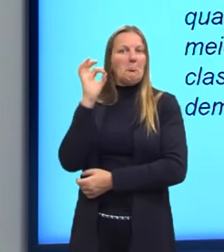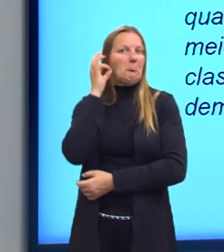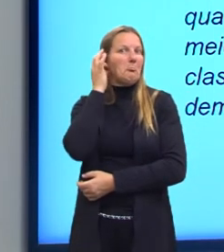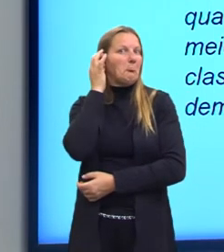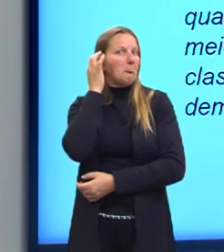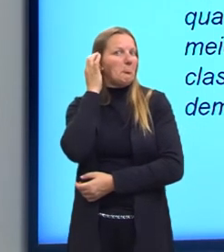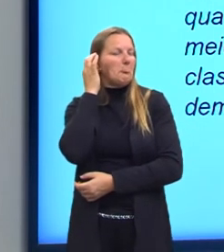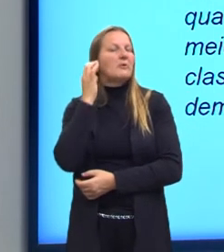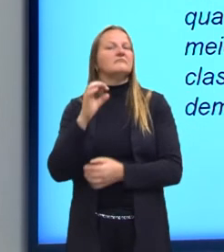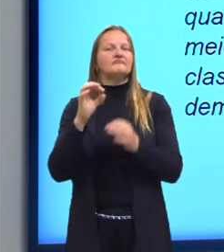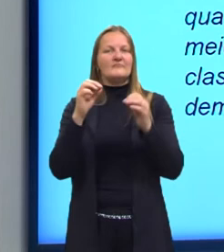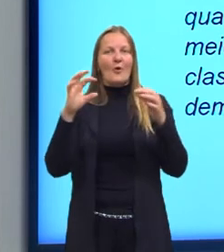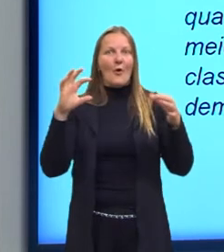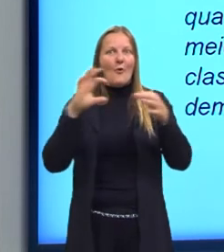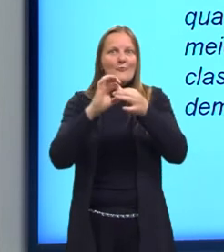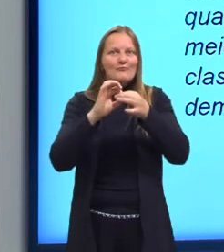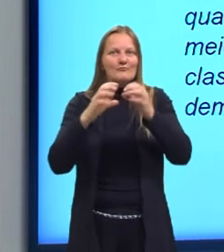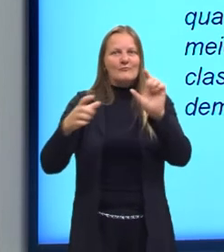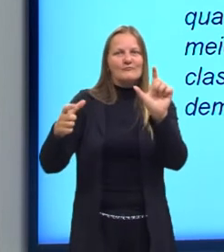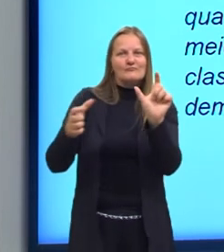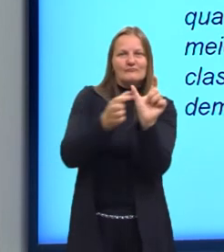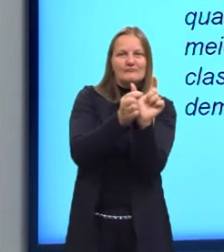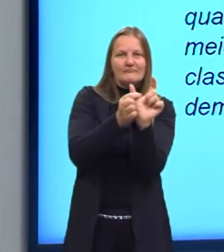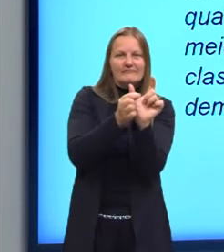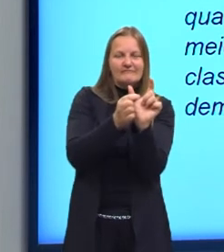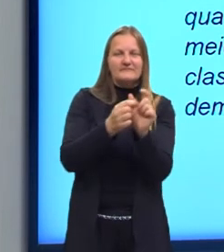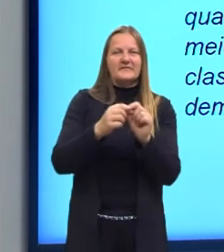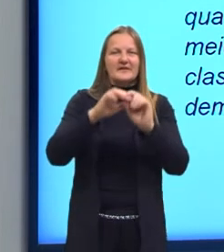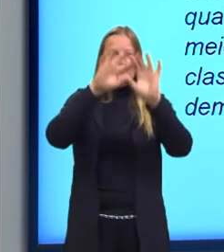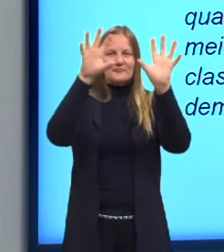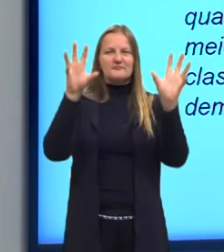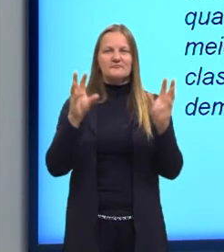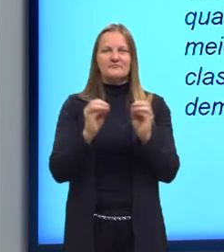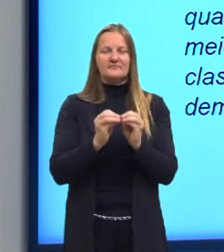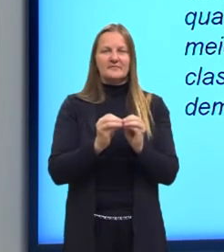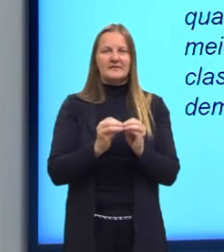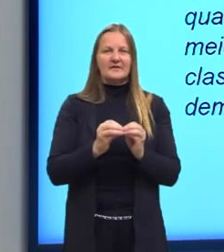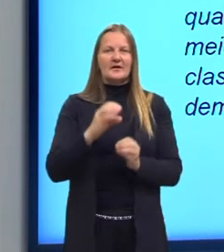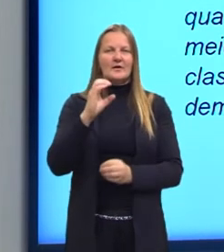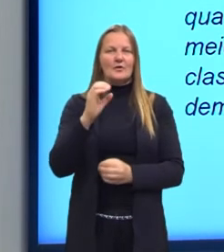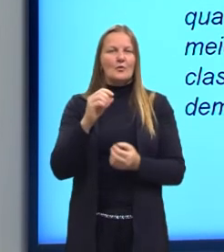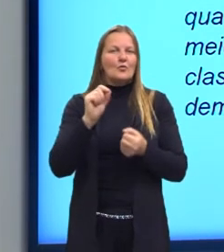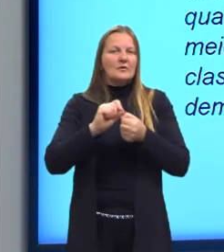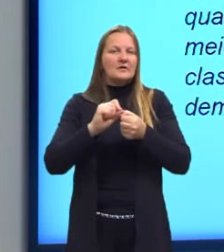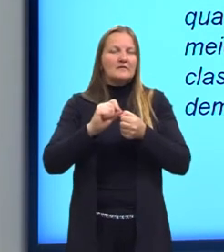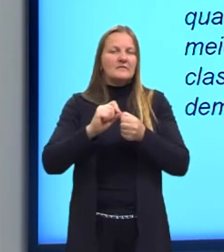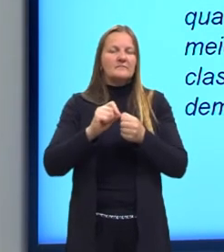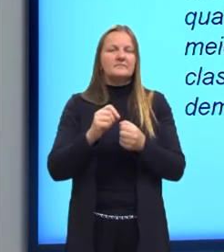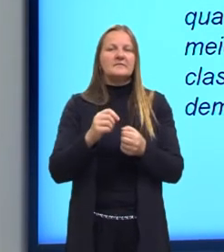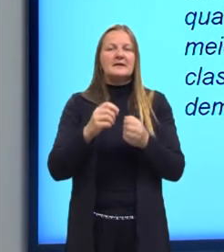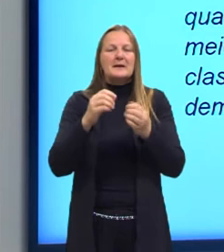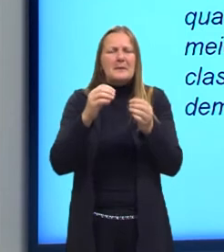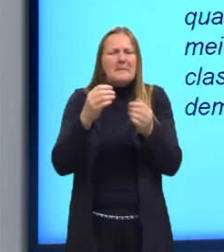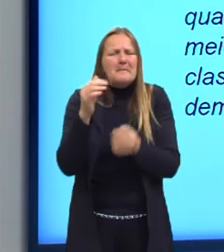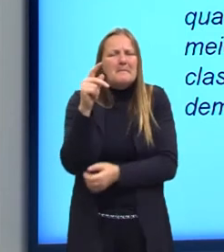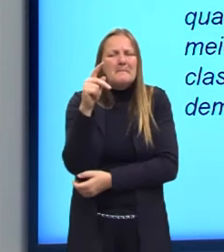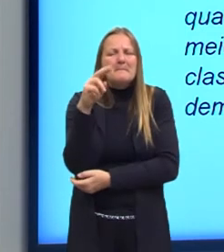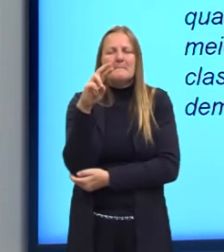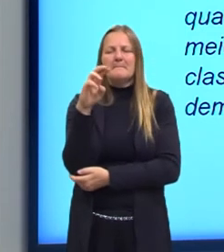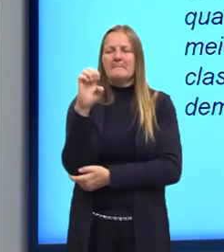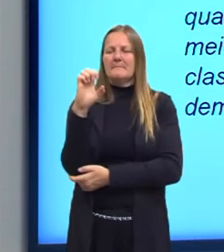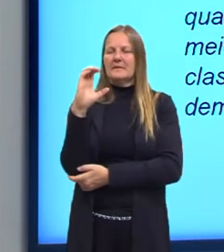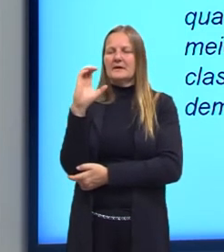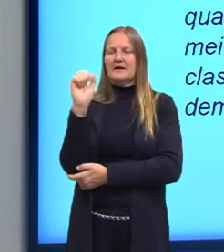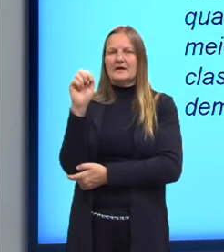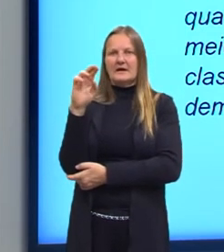que vale para encerrar essa ideia conclui-se que a precária democratização do acesso ao